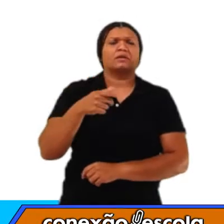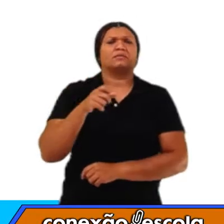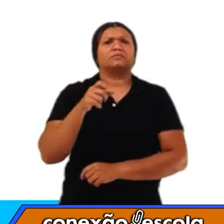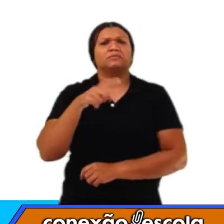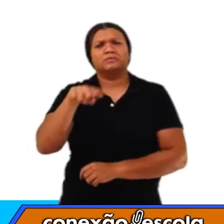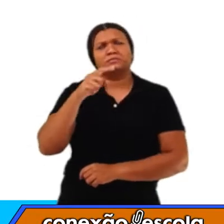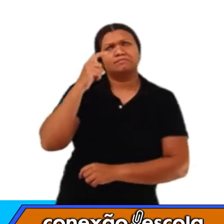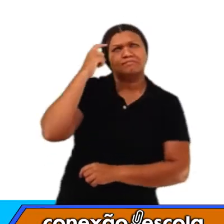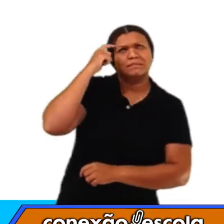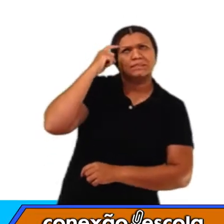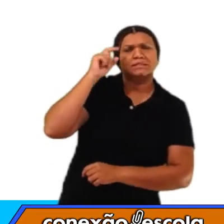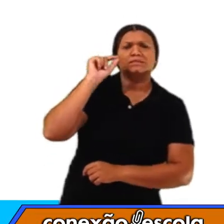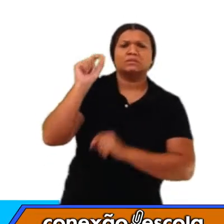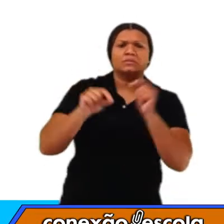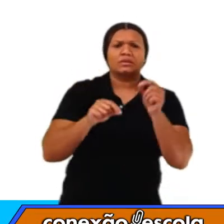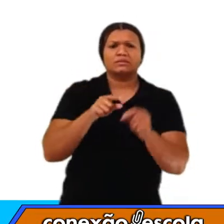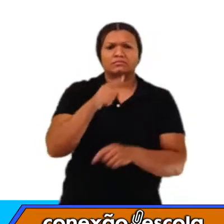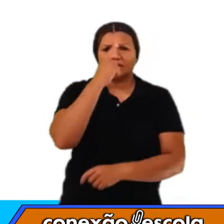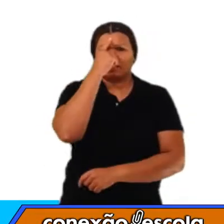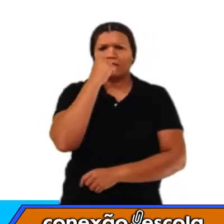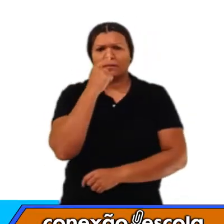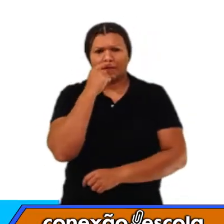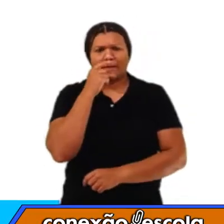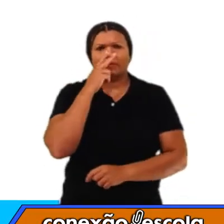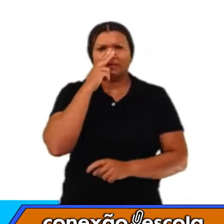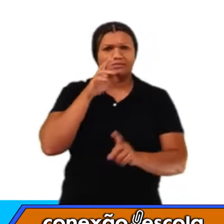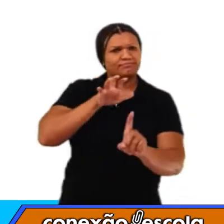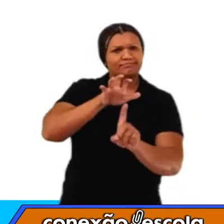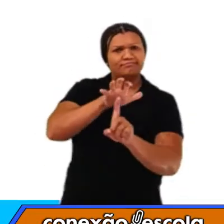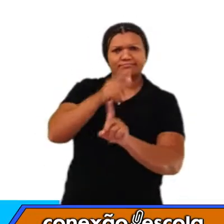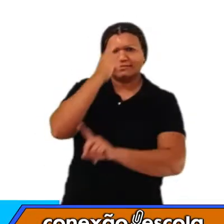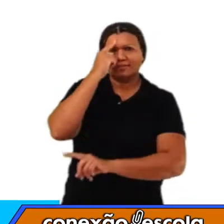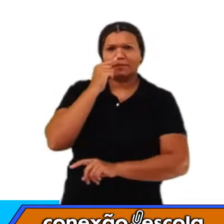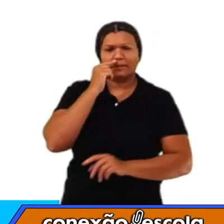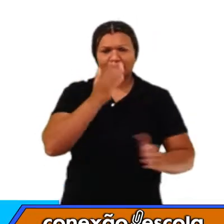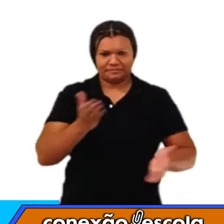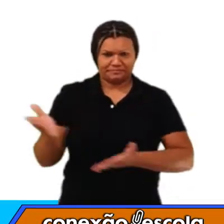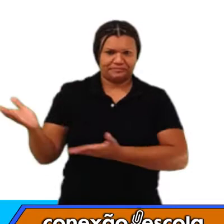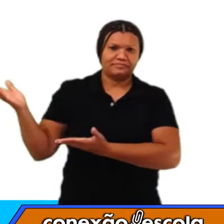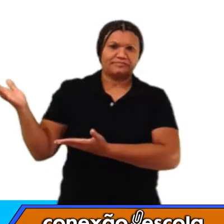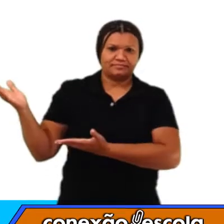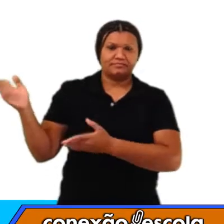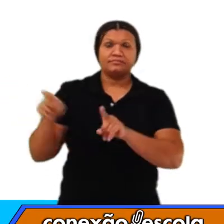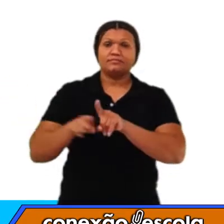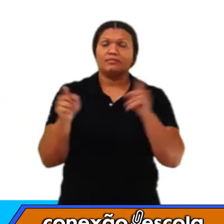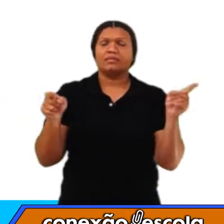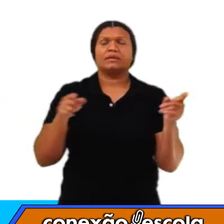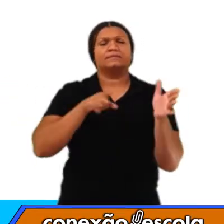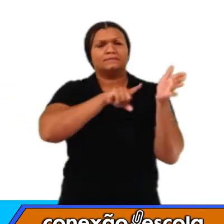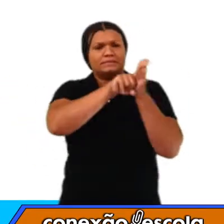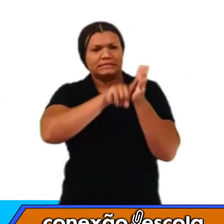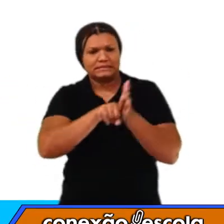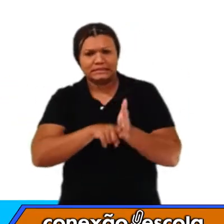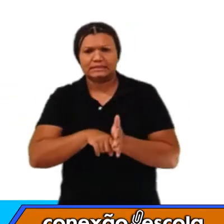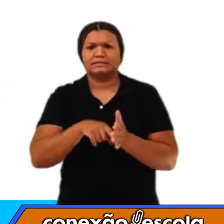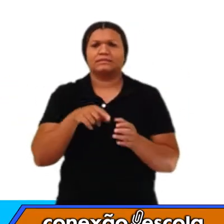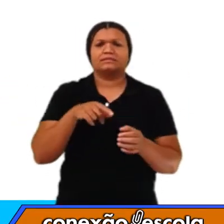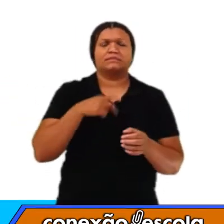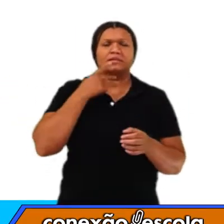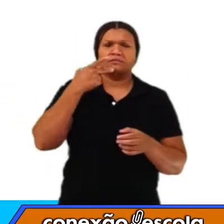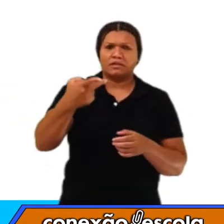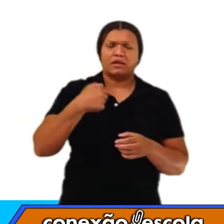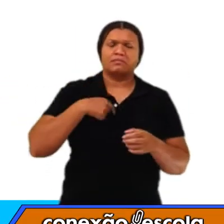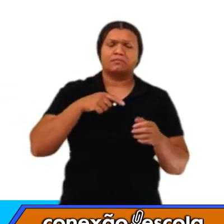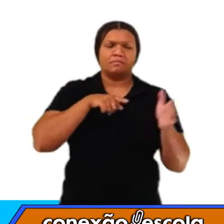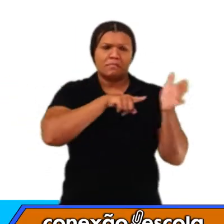induzindo um pouquinho com a imagem aqui do slide, mas as pesquisas dizem que quando essa pergunta é feita para diferentes